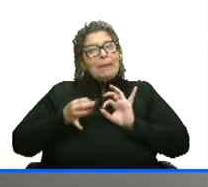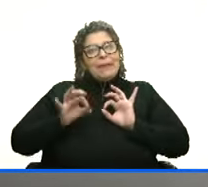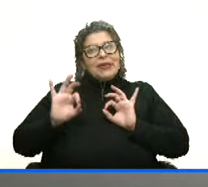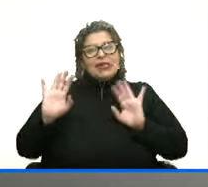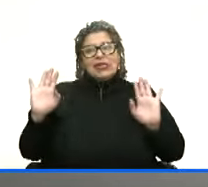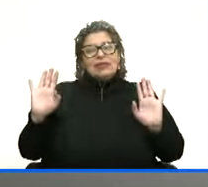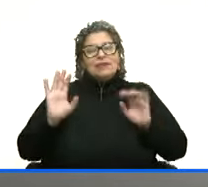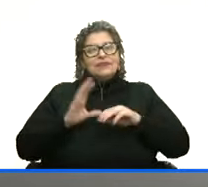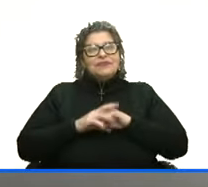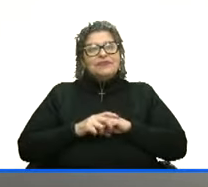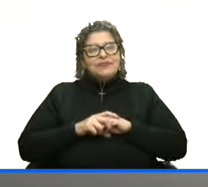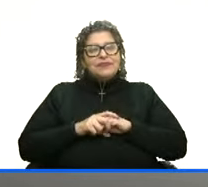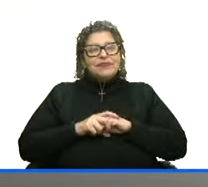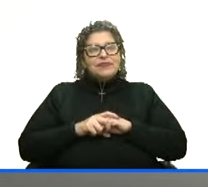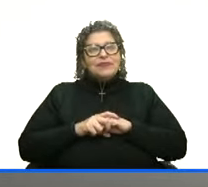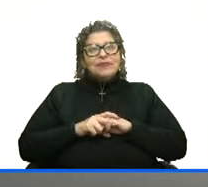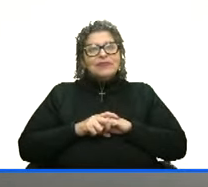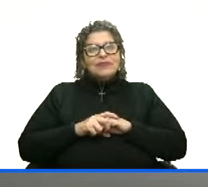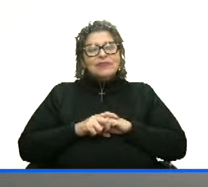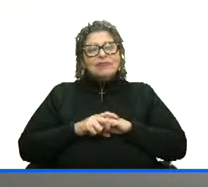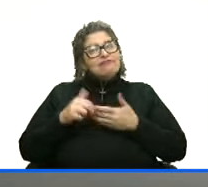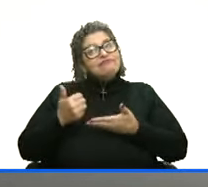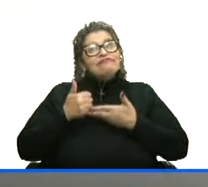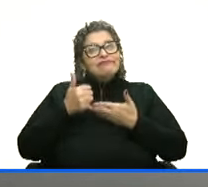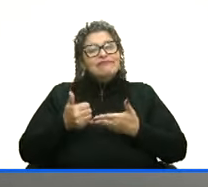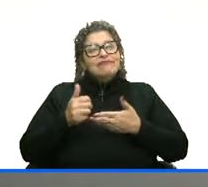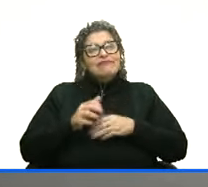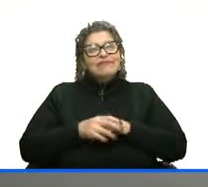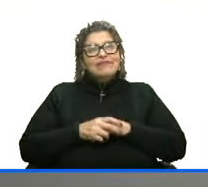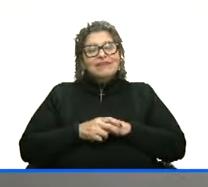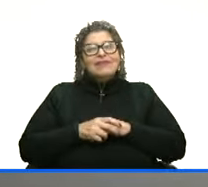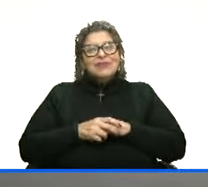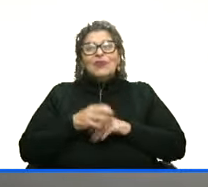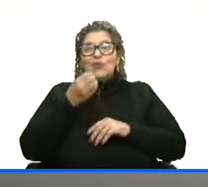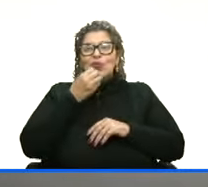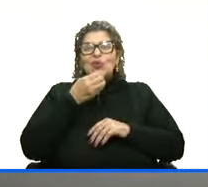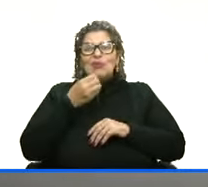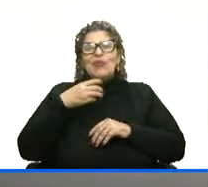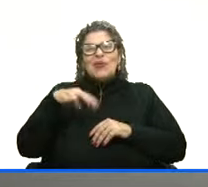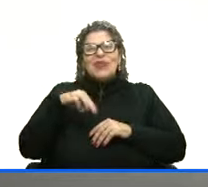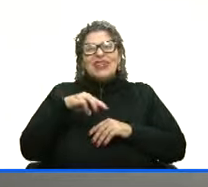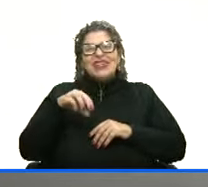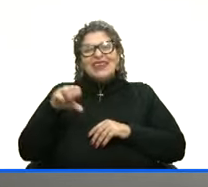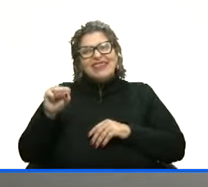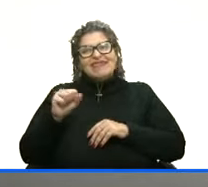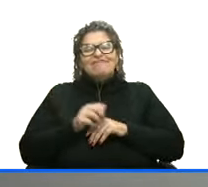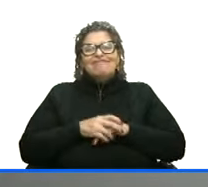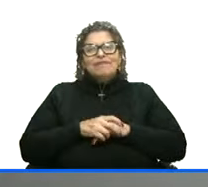estendi um pouquinho, Marisa, mas eu te ajudei, tá bom? Foi muito bom, Marisa.